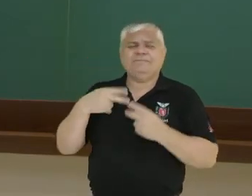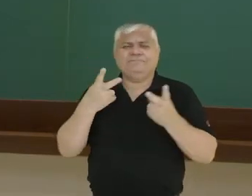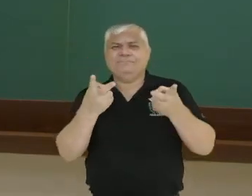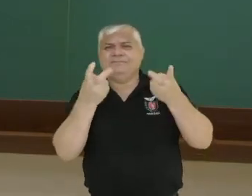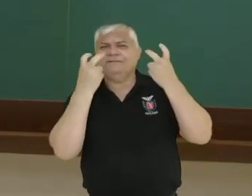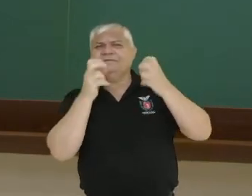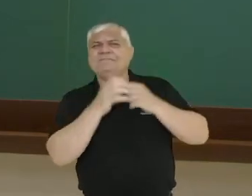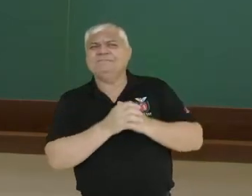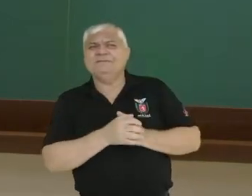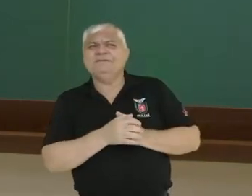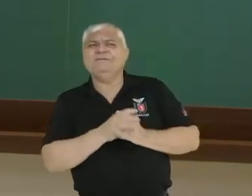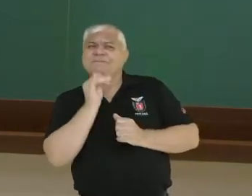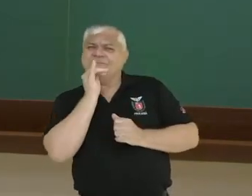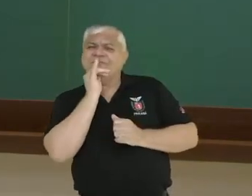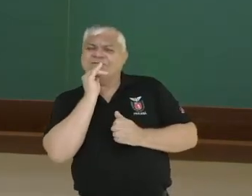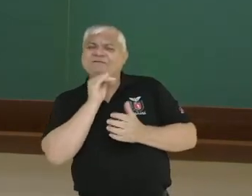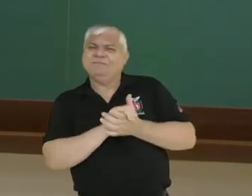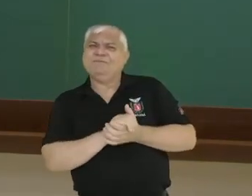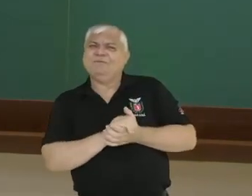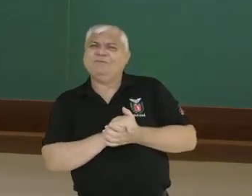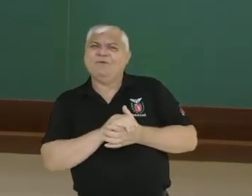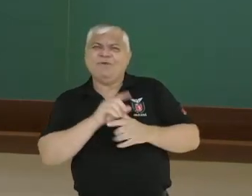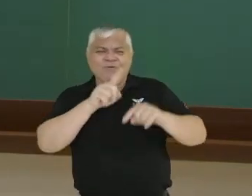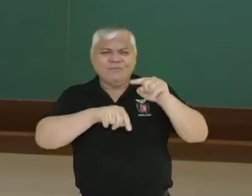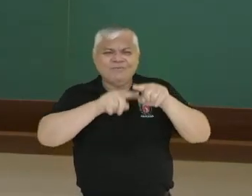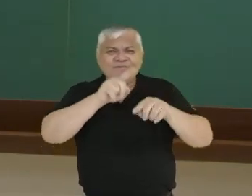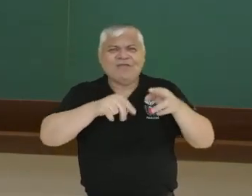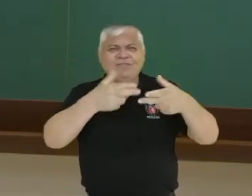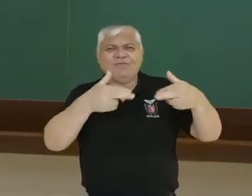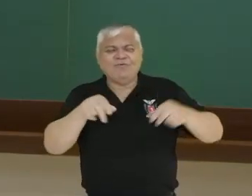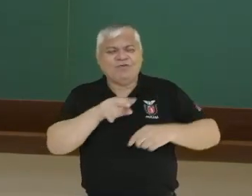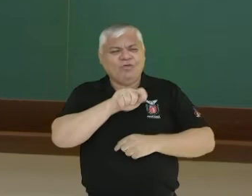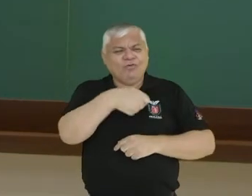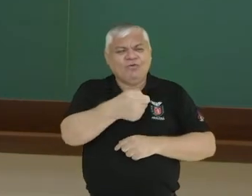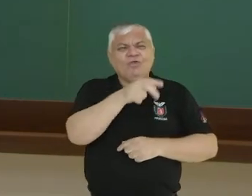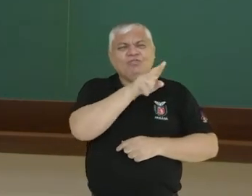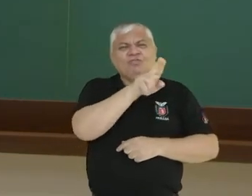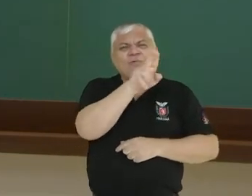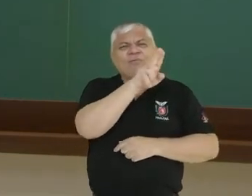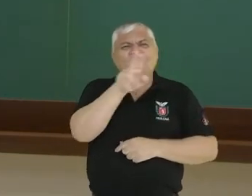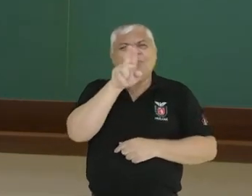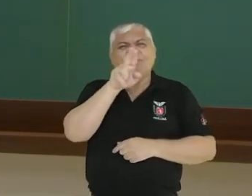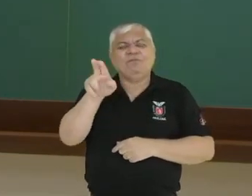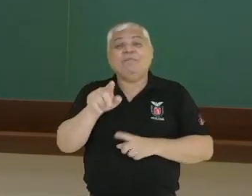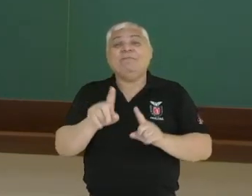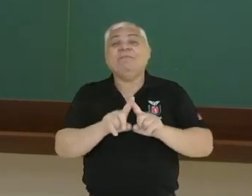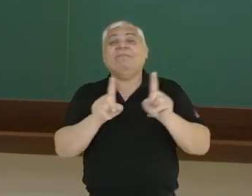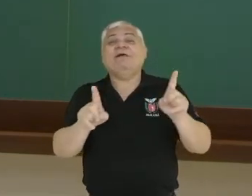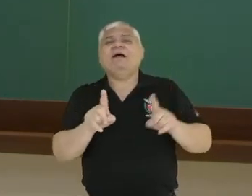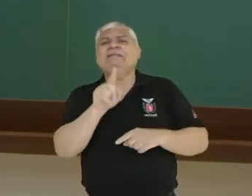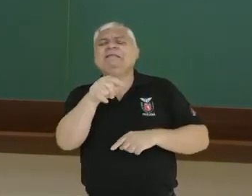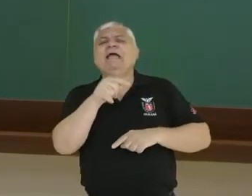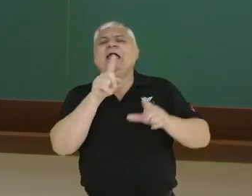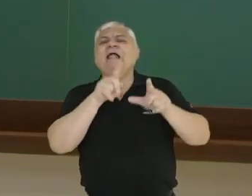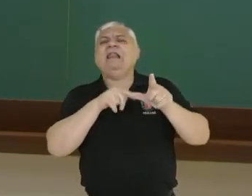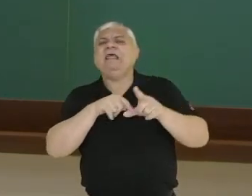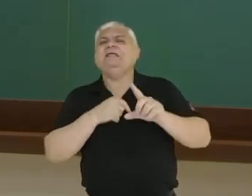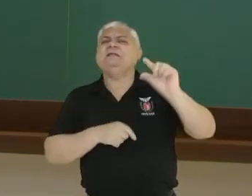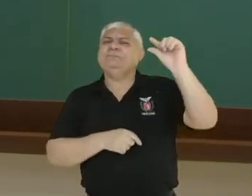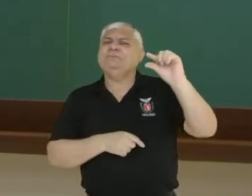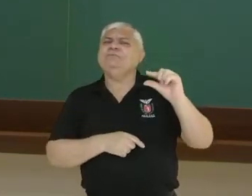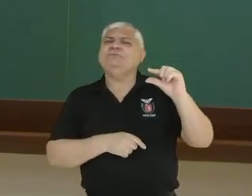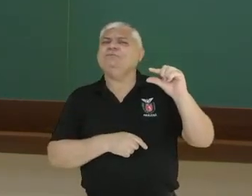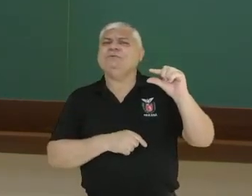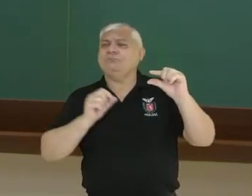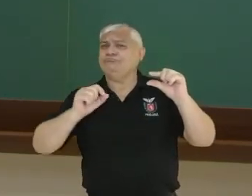ali que apesar, de os objetos receberem ali um nome, nós observamos que a inicial deles não